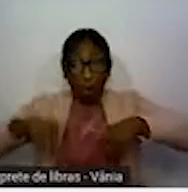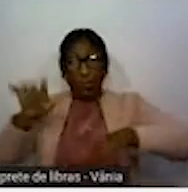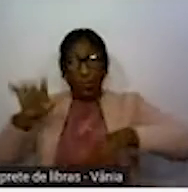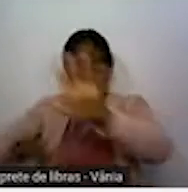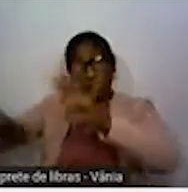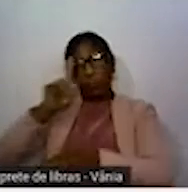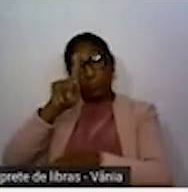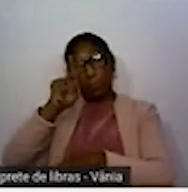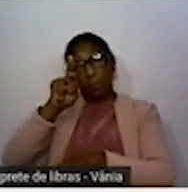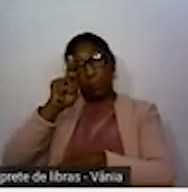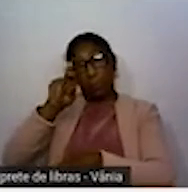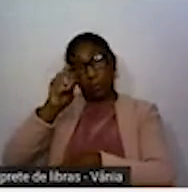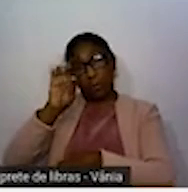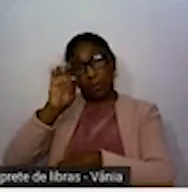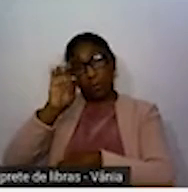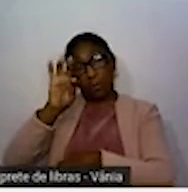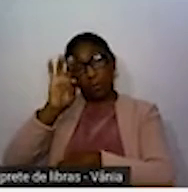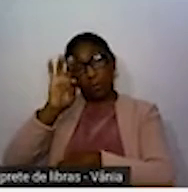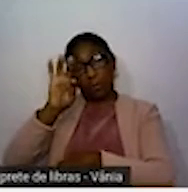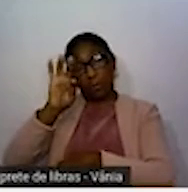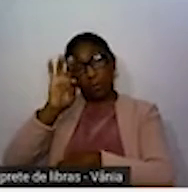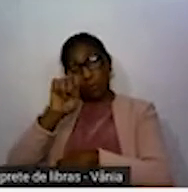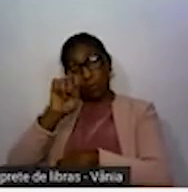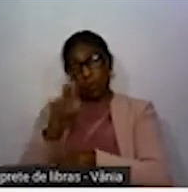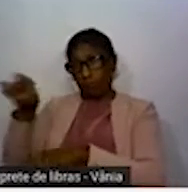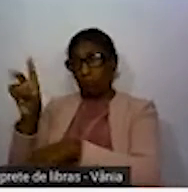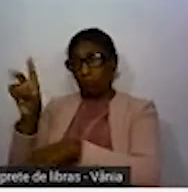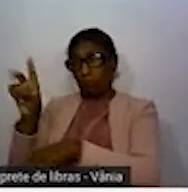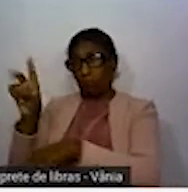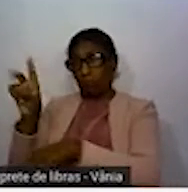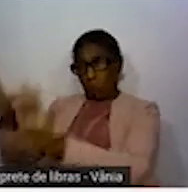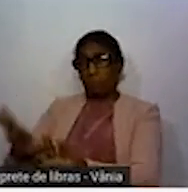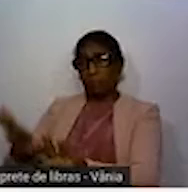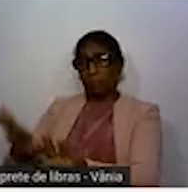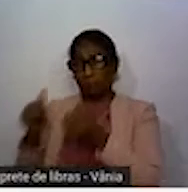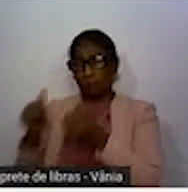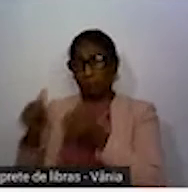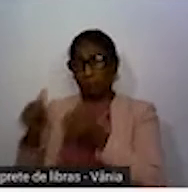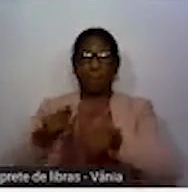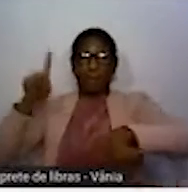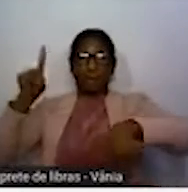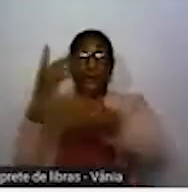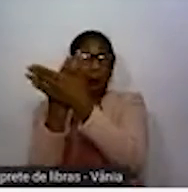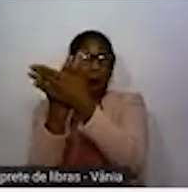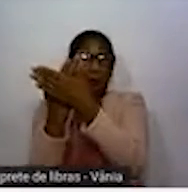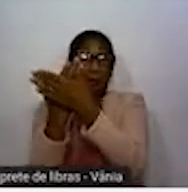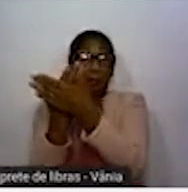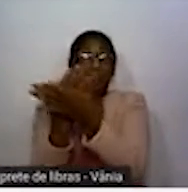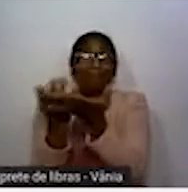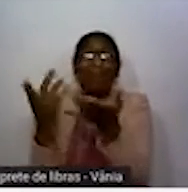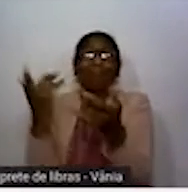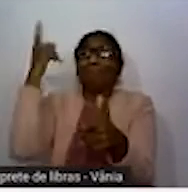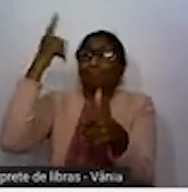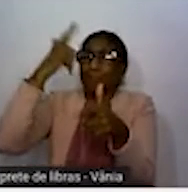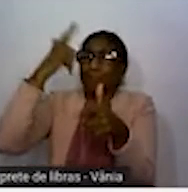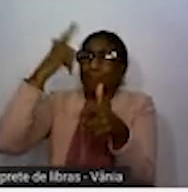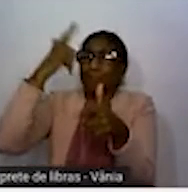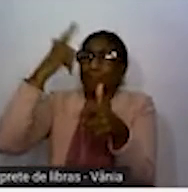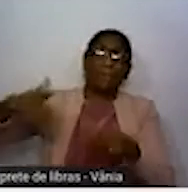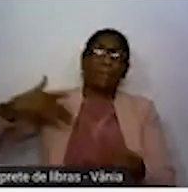ter suspendido as aulas também causa outros problemas de saúde no desenvolvimento psíquico